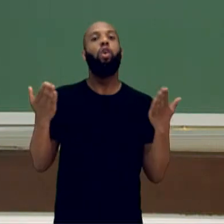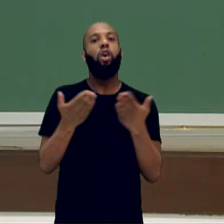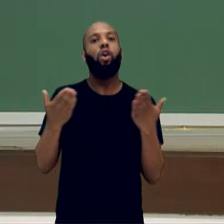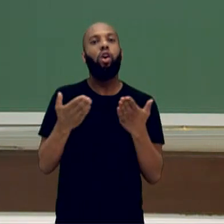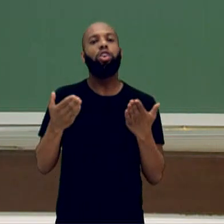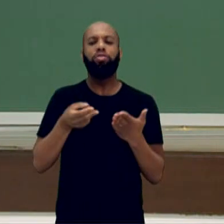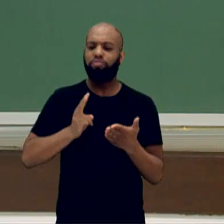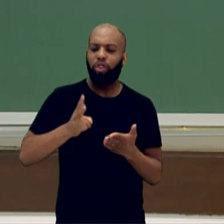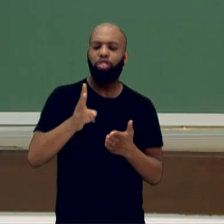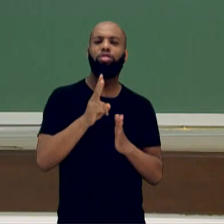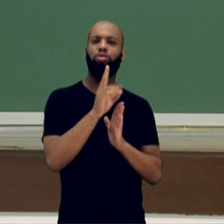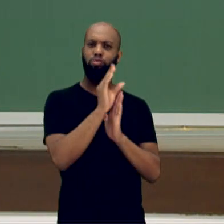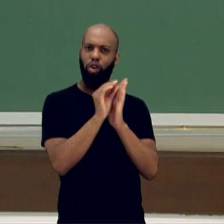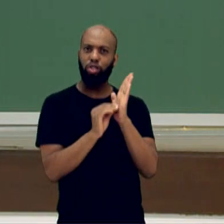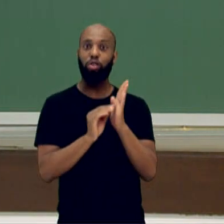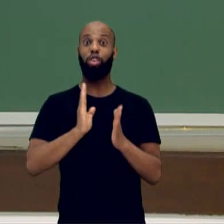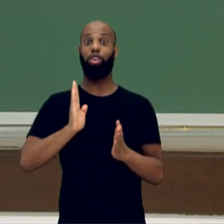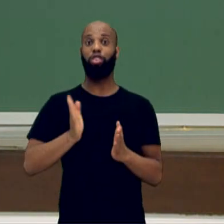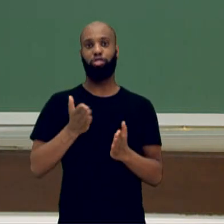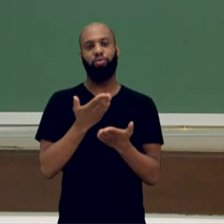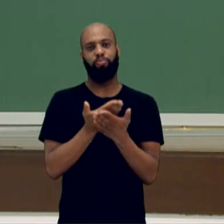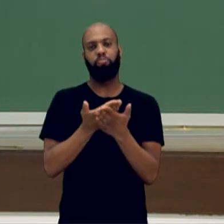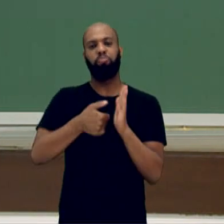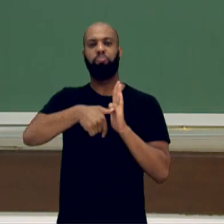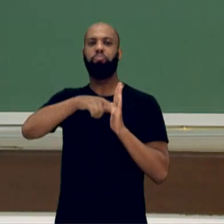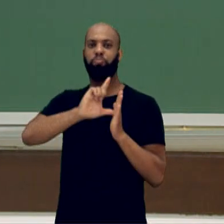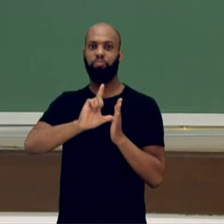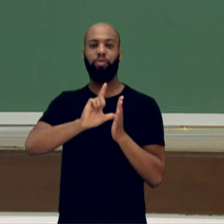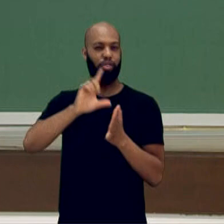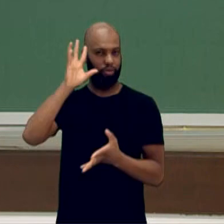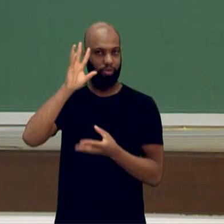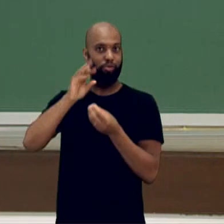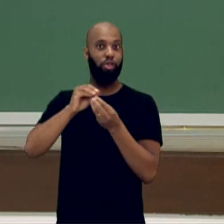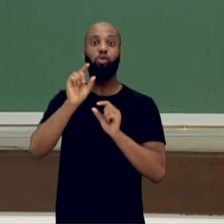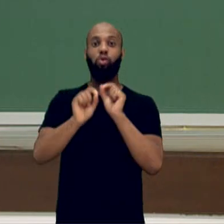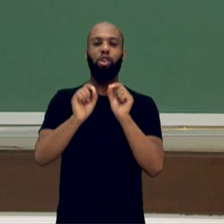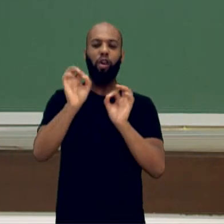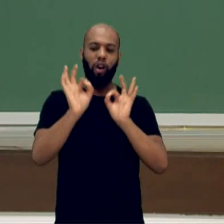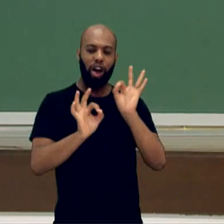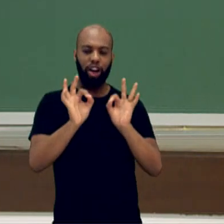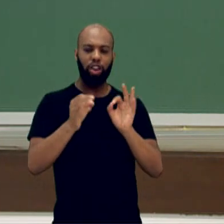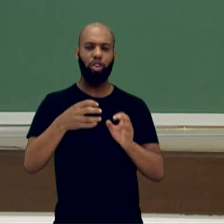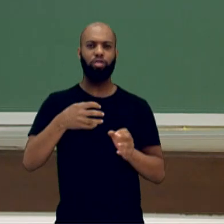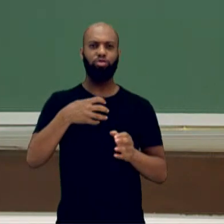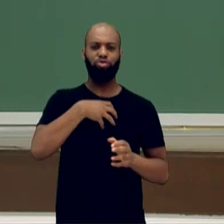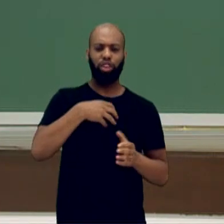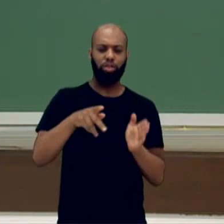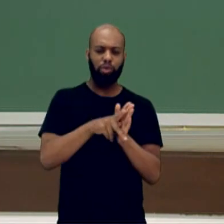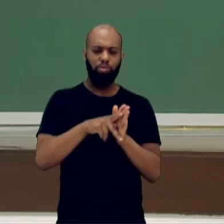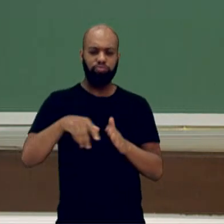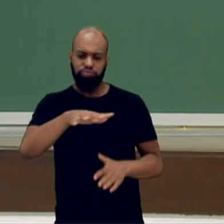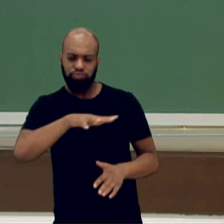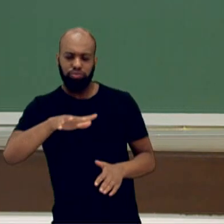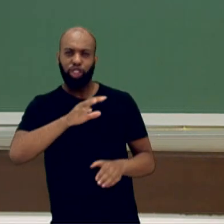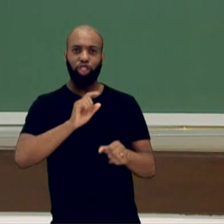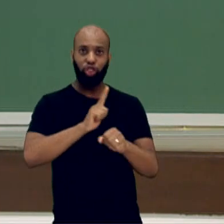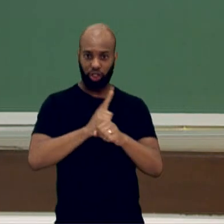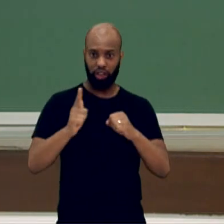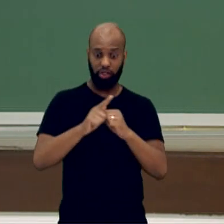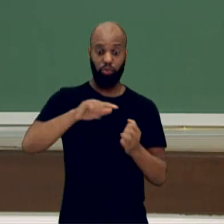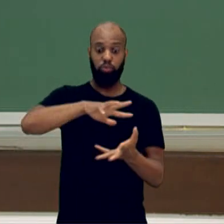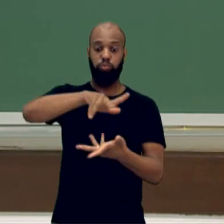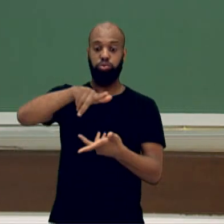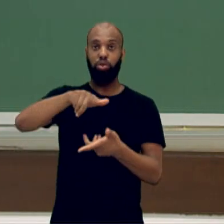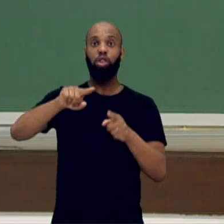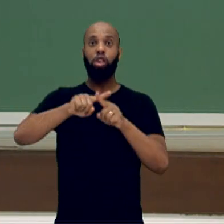gente vai dar continuidade naqueles assuntos para entender a organização do espaço geográfico mundial, sempre